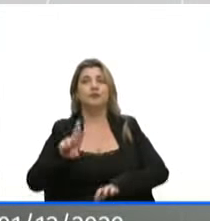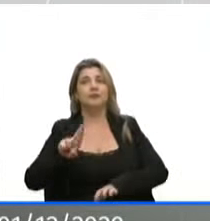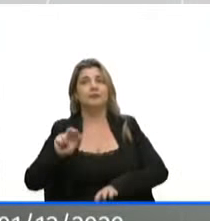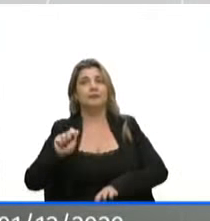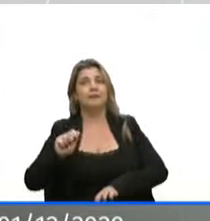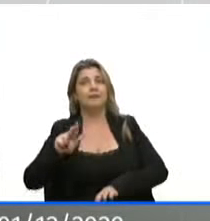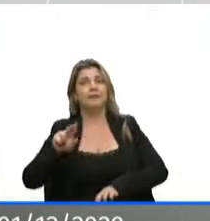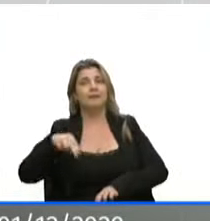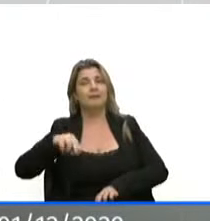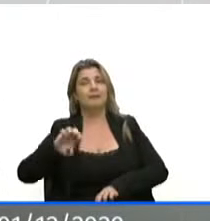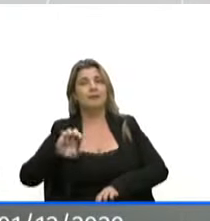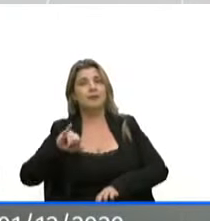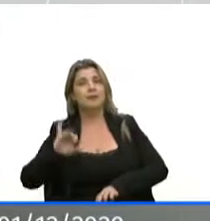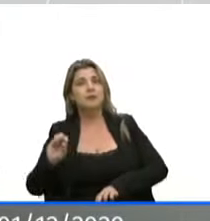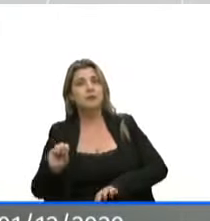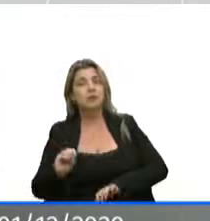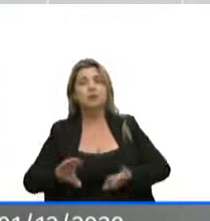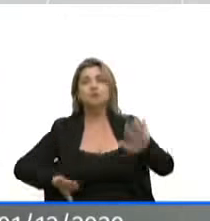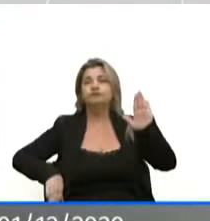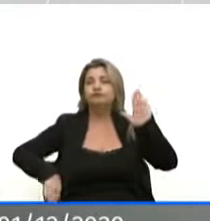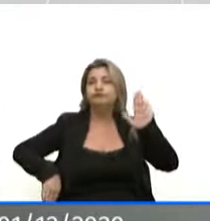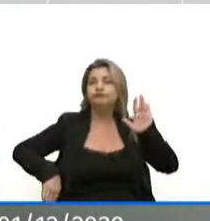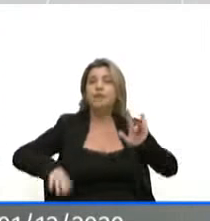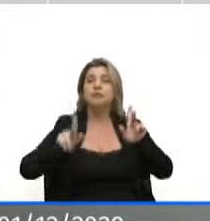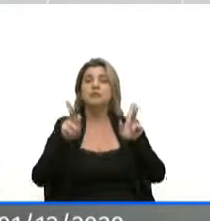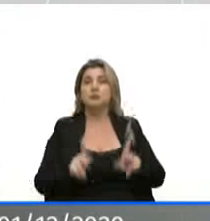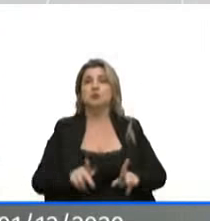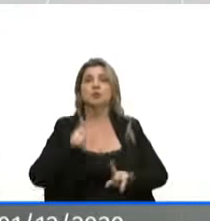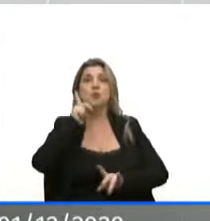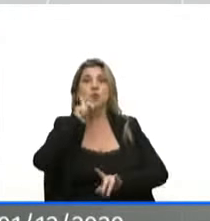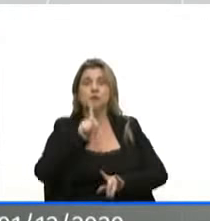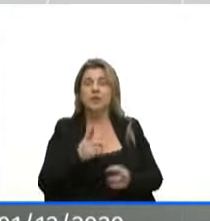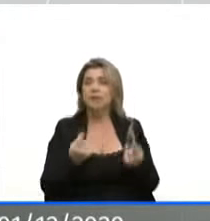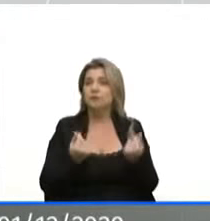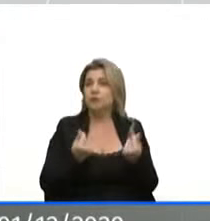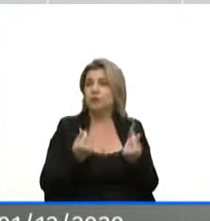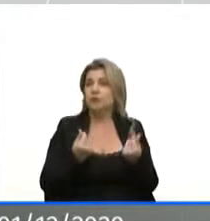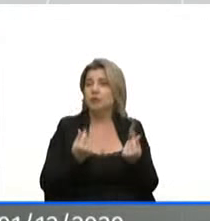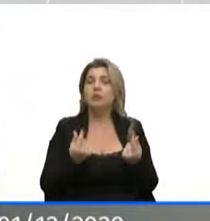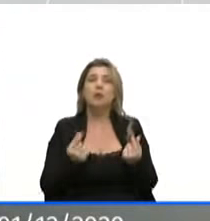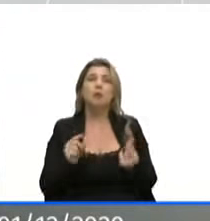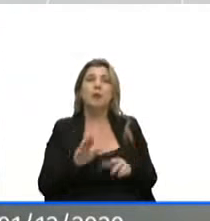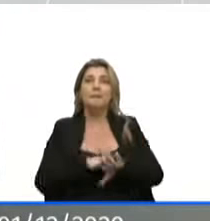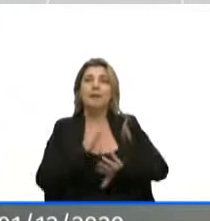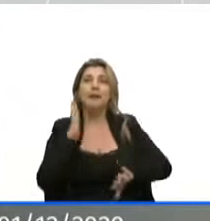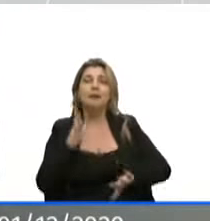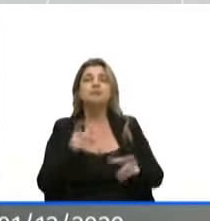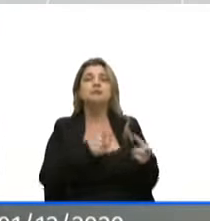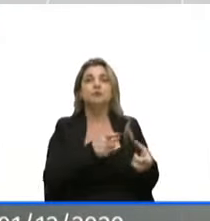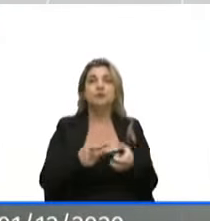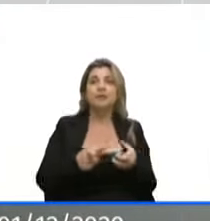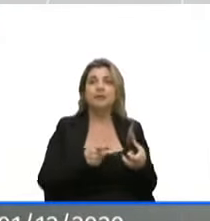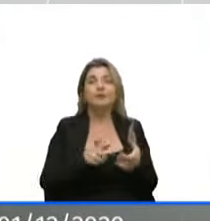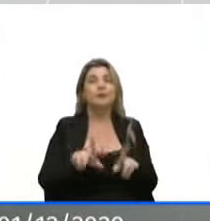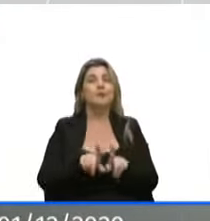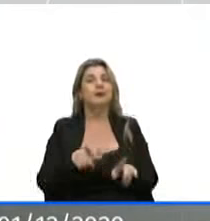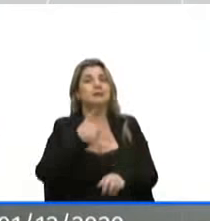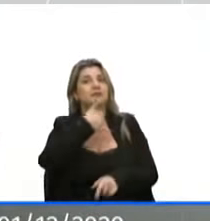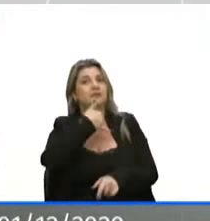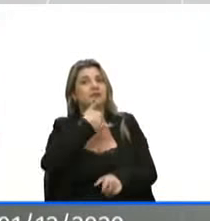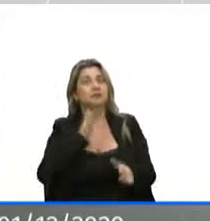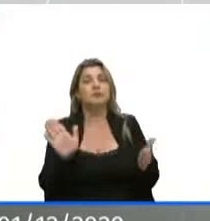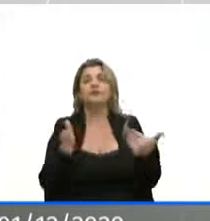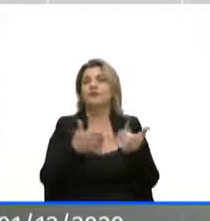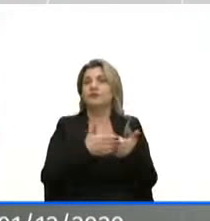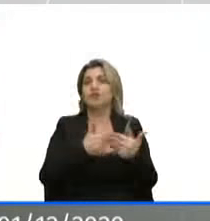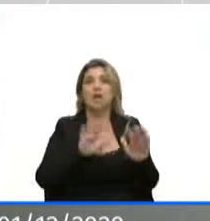que as pessoas conseguem uma renda extra para esse setor. Infelizmente, aí, pelo que se viu, vai dar um fecha-tudo